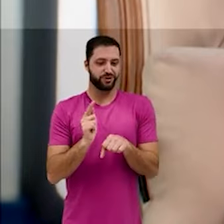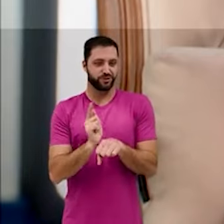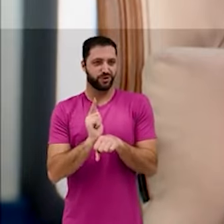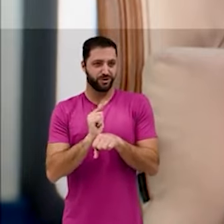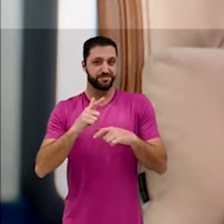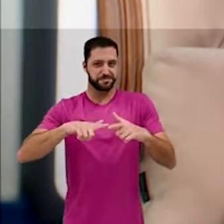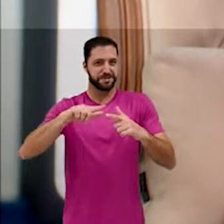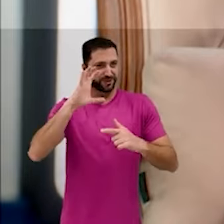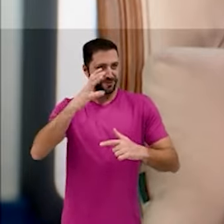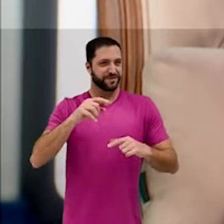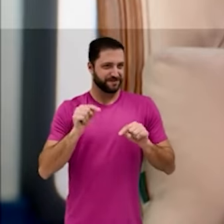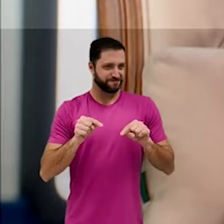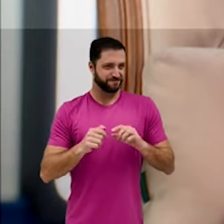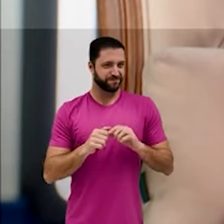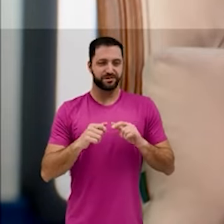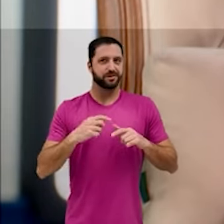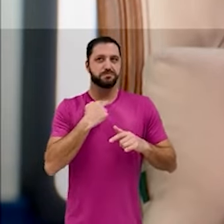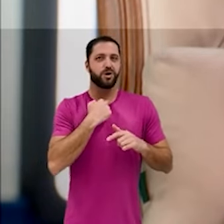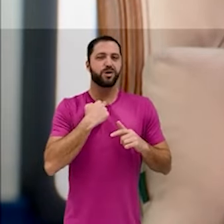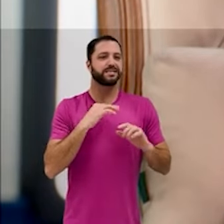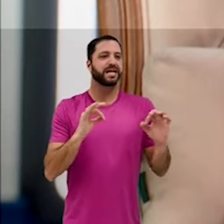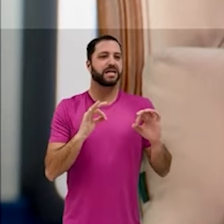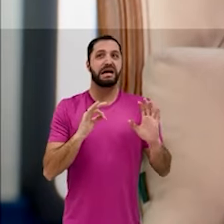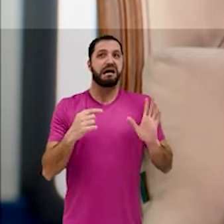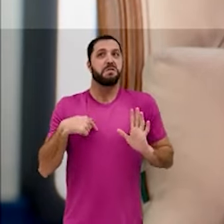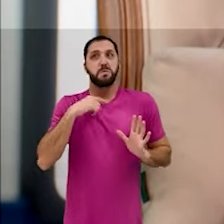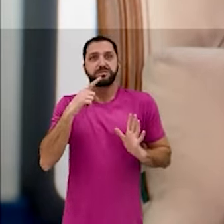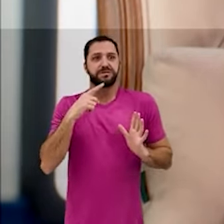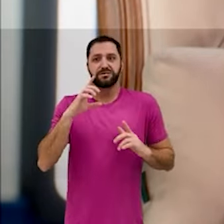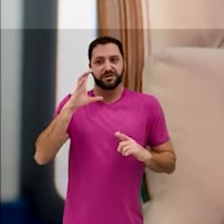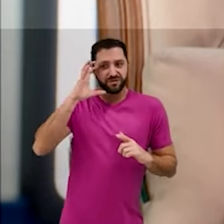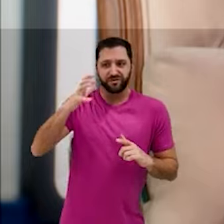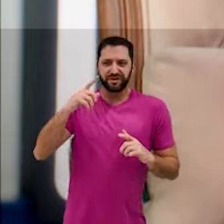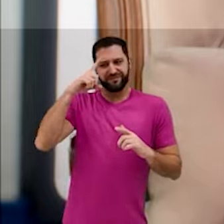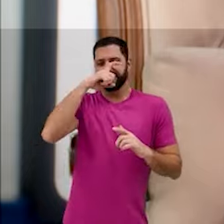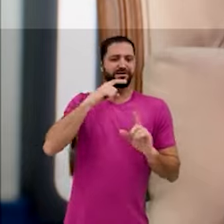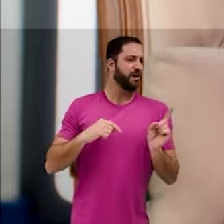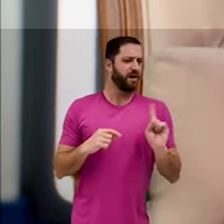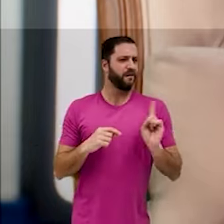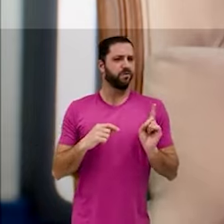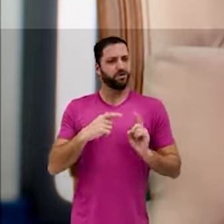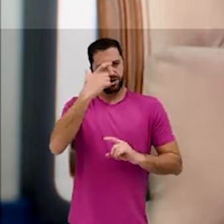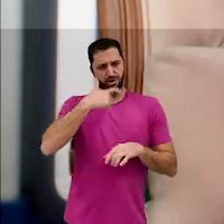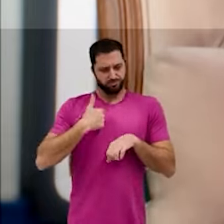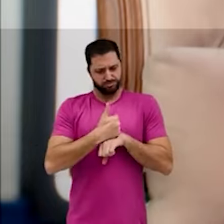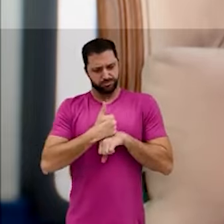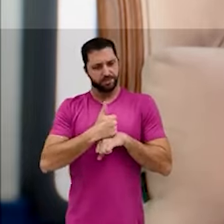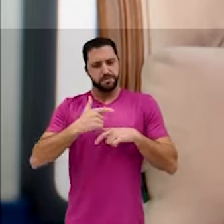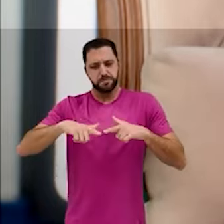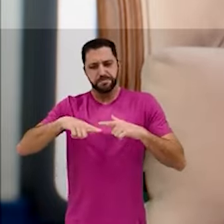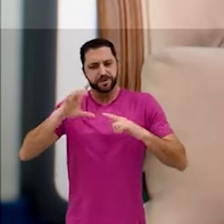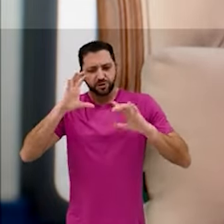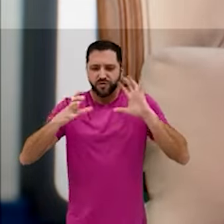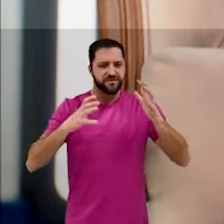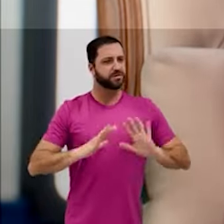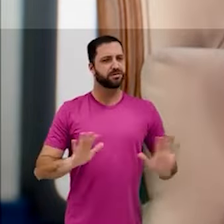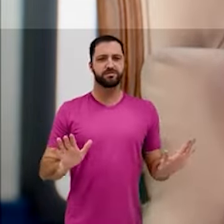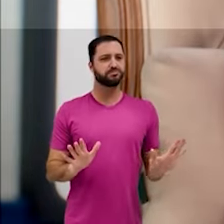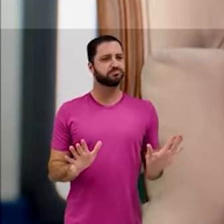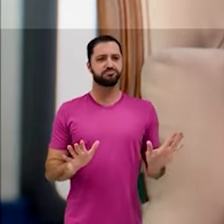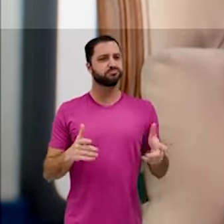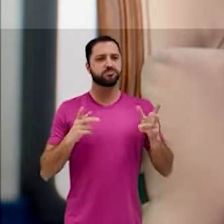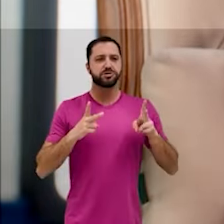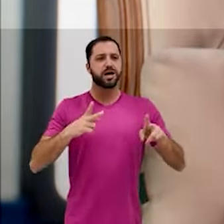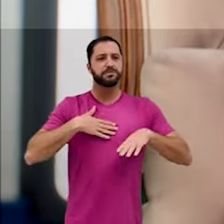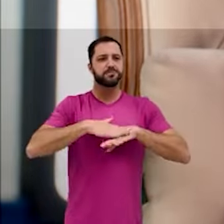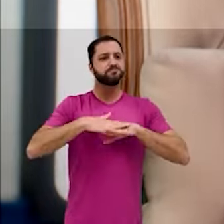gestor, resolver problemas. Nada pode ser empecilho para a gente. Então, eu sou especialista em resolver problemas. Eu sempre dou um